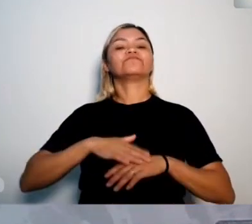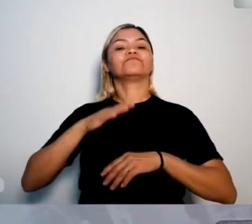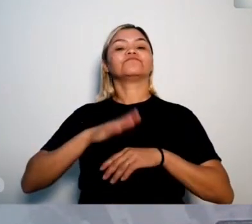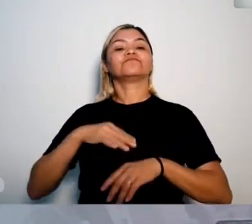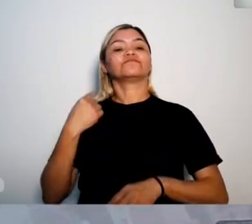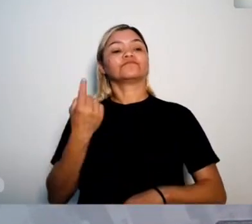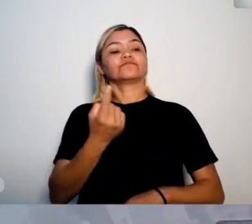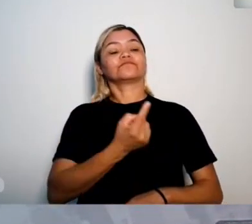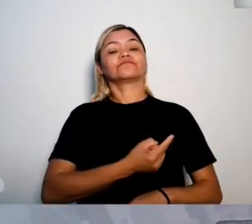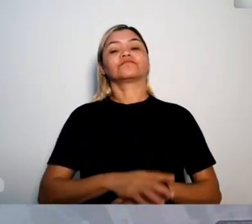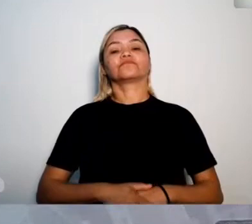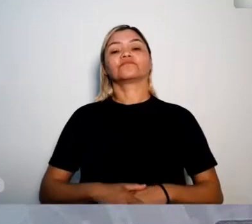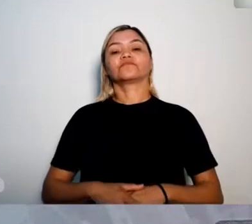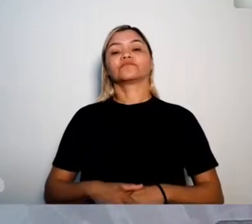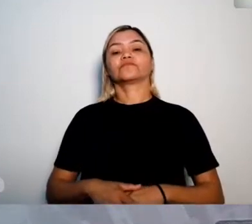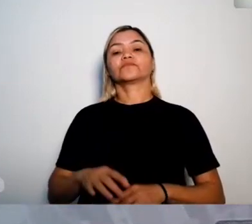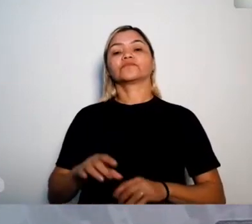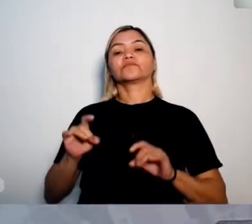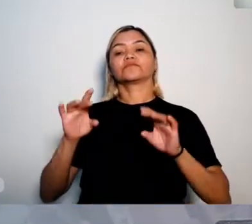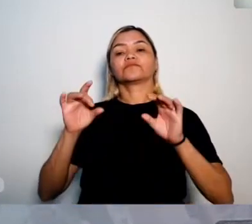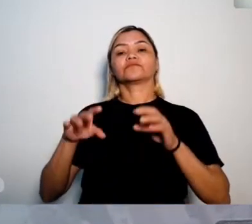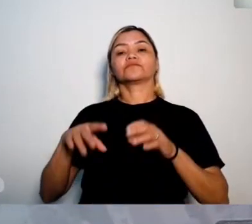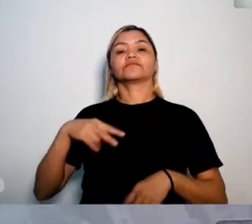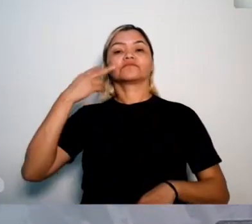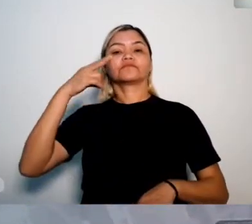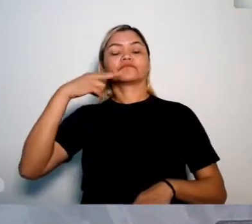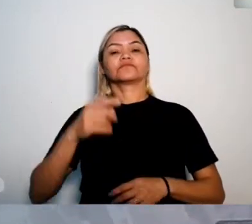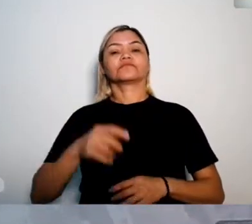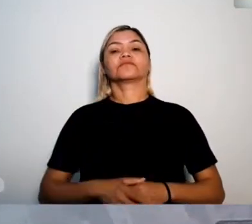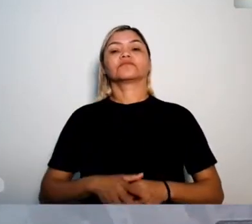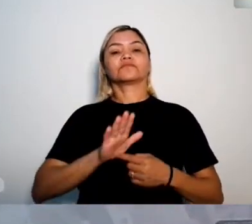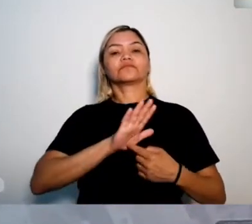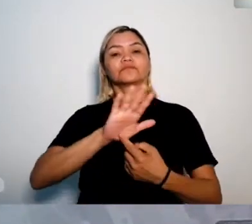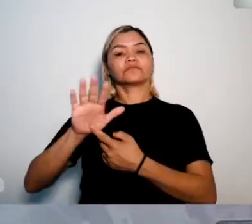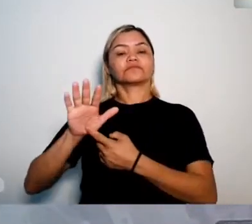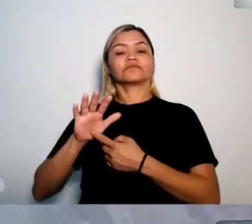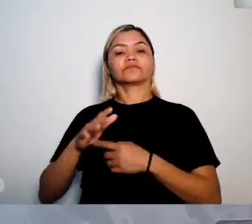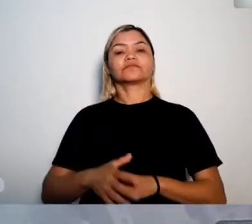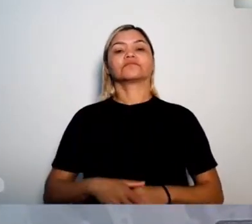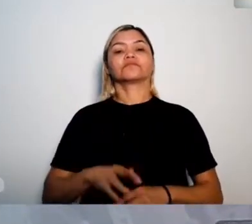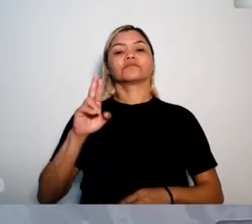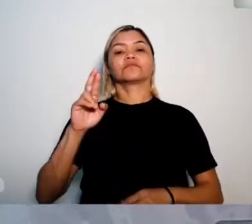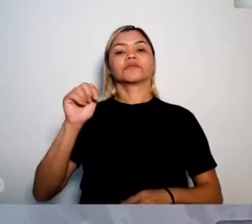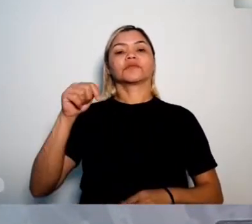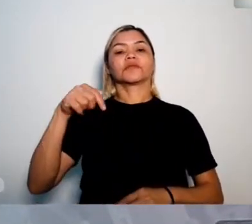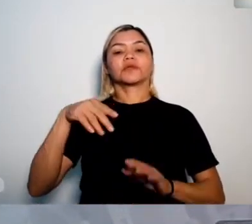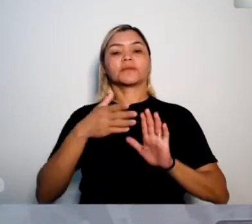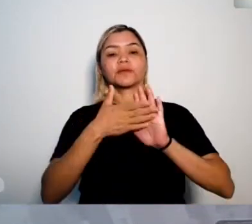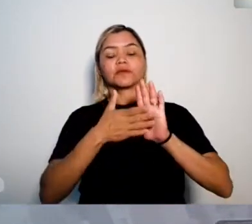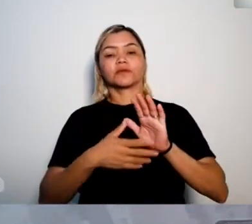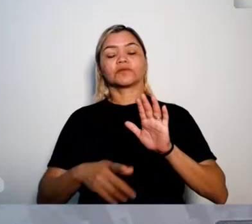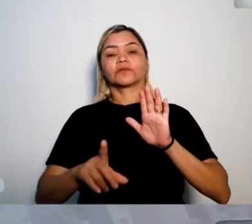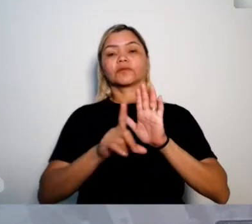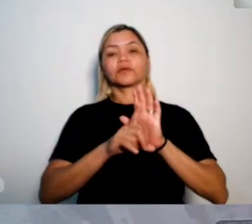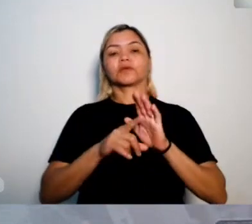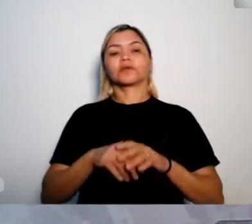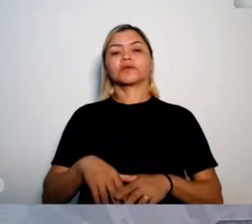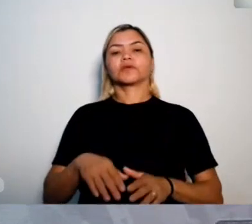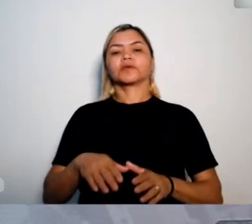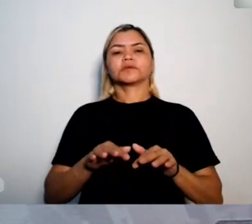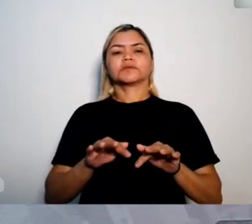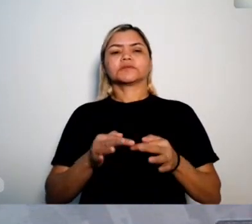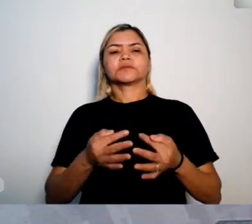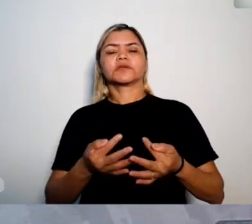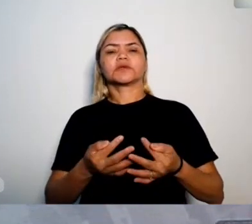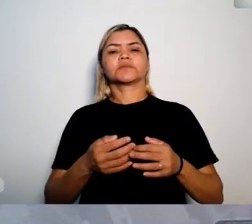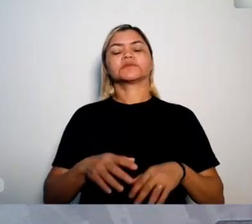especial os senhores vereadores, a hora que a gente apresenta um requerimento, um projeto de lei, um pedido simples que seja, nós estamos